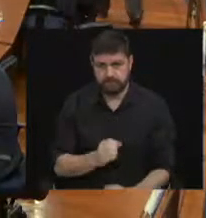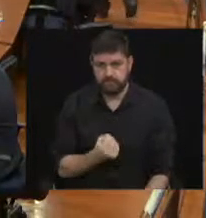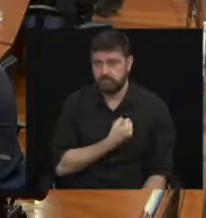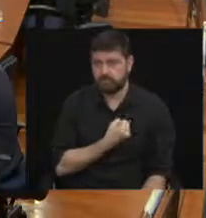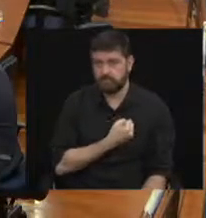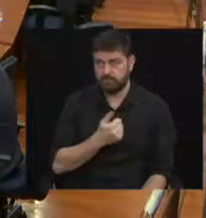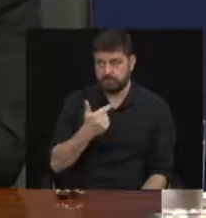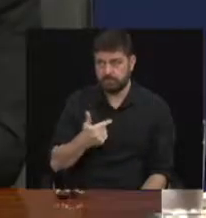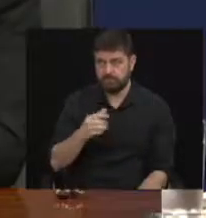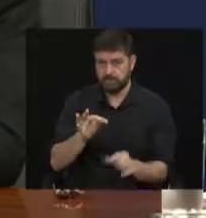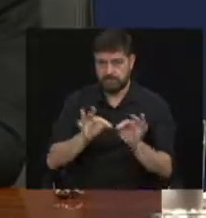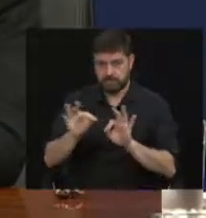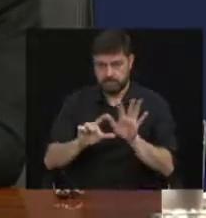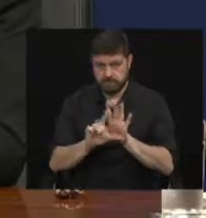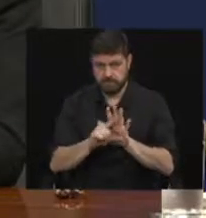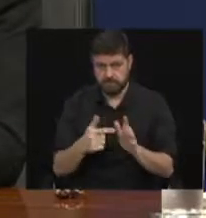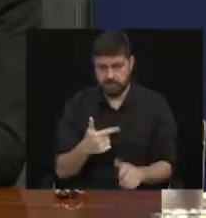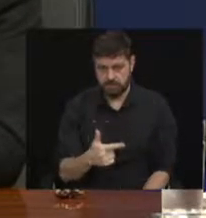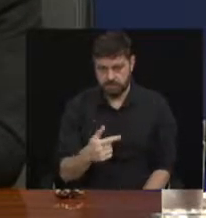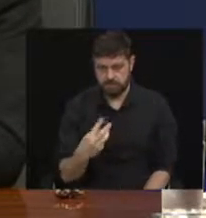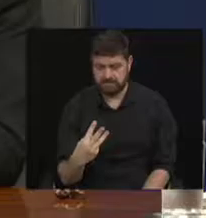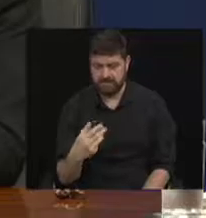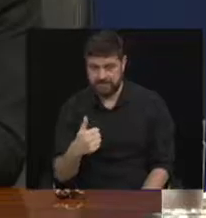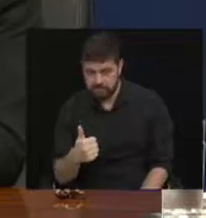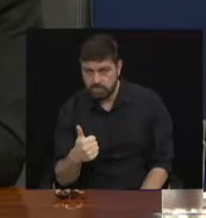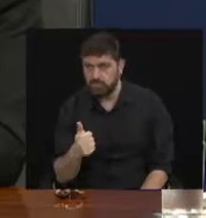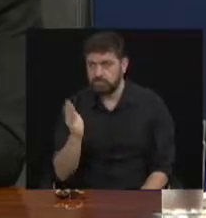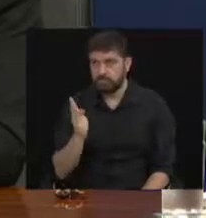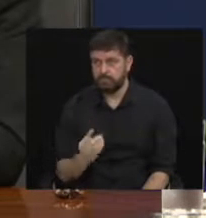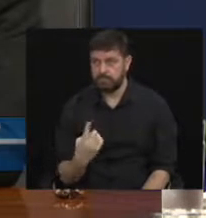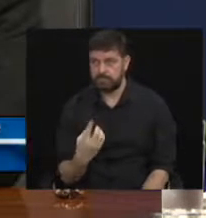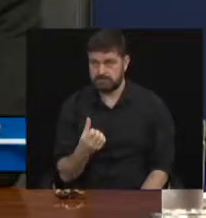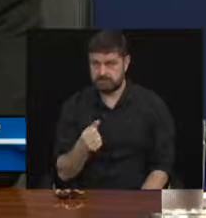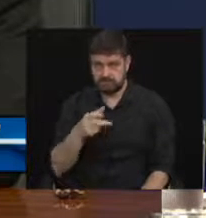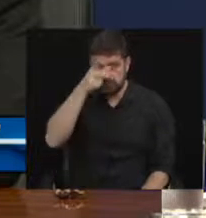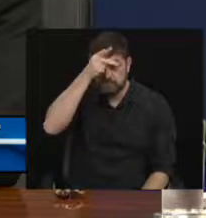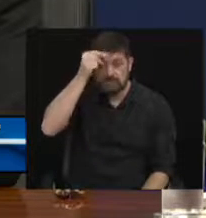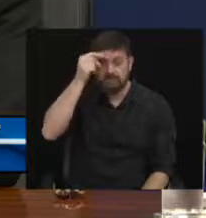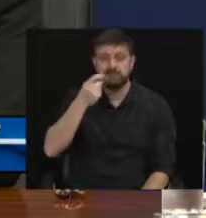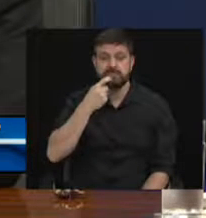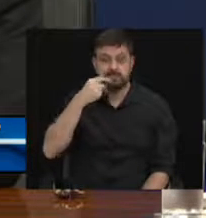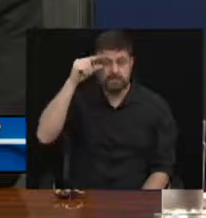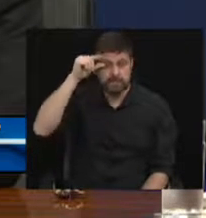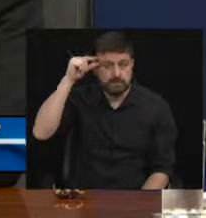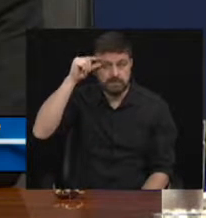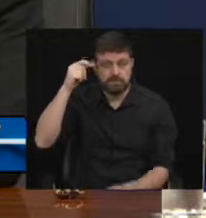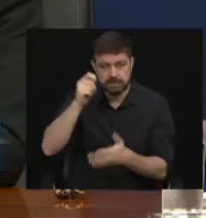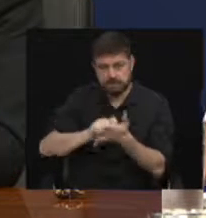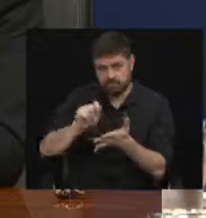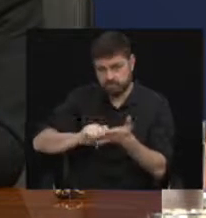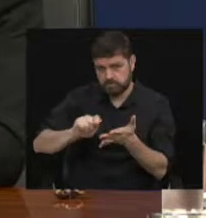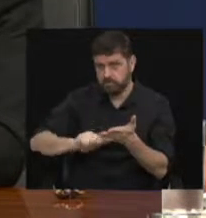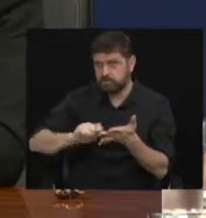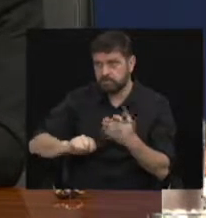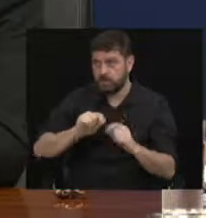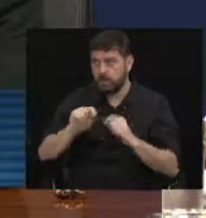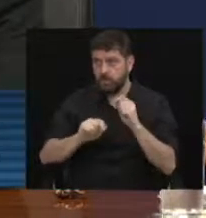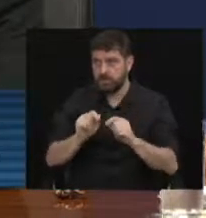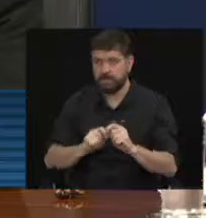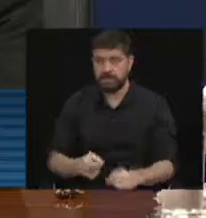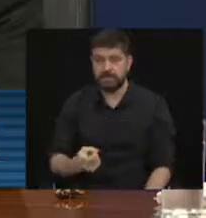condição de exarar o parecer e nomeia o nobre vereador José Carlos, senhor presidente, para exarar o parecer. Vereador José Carlos